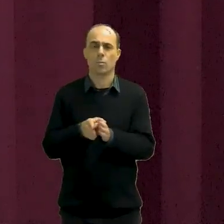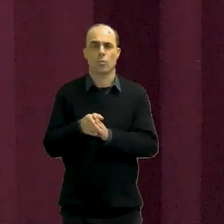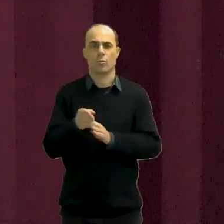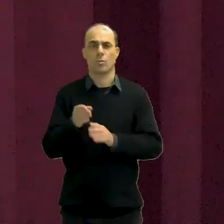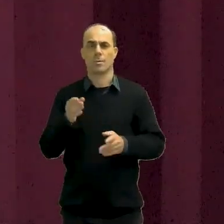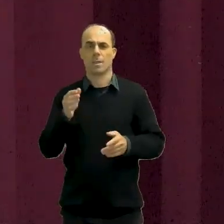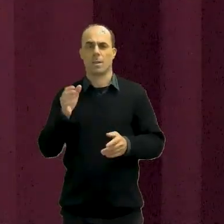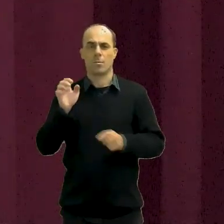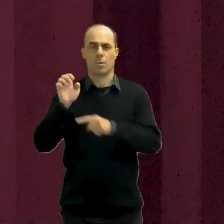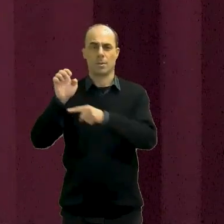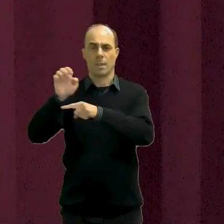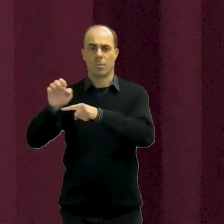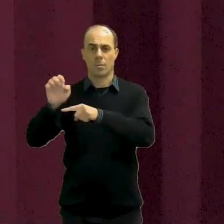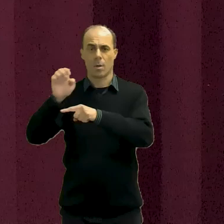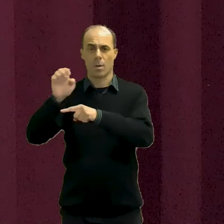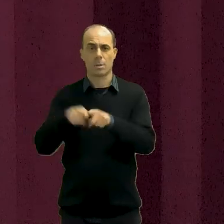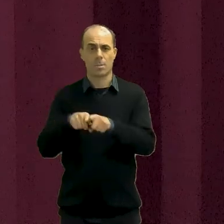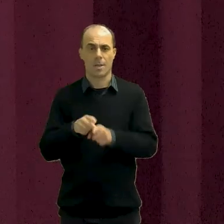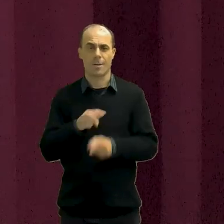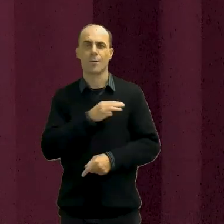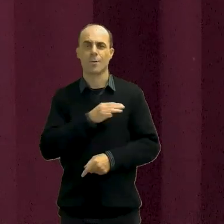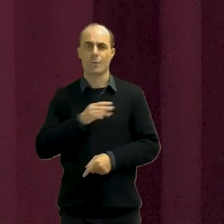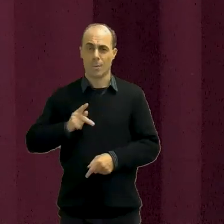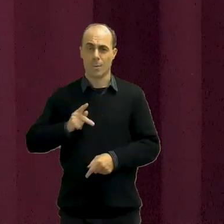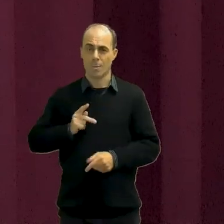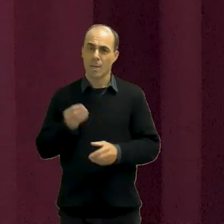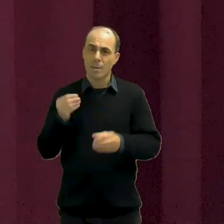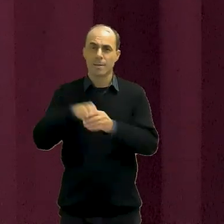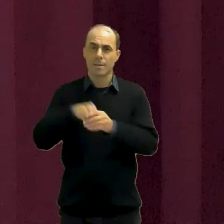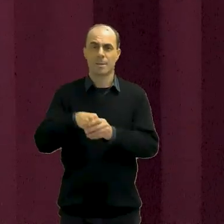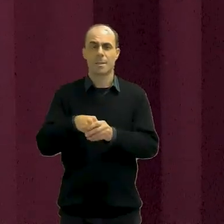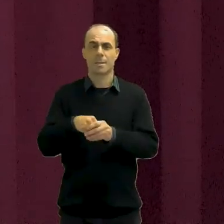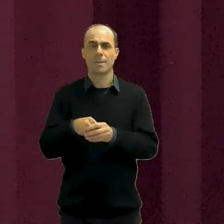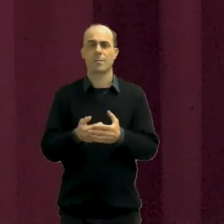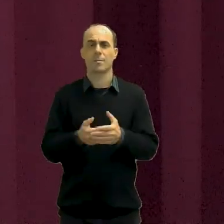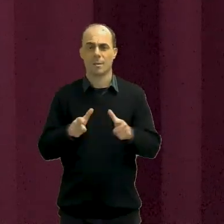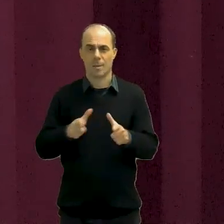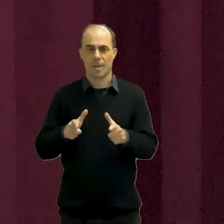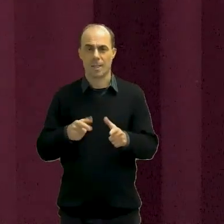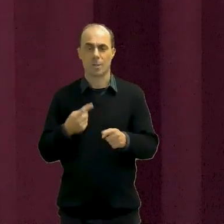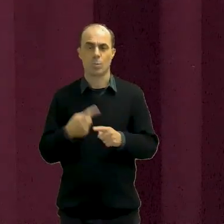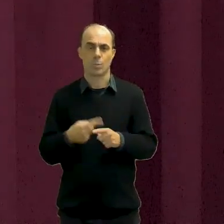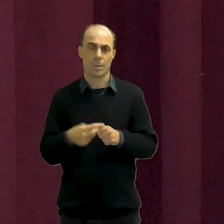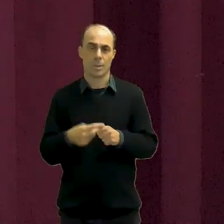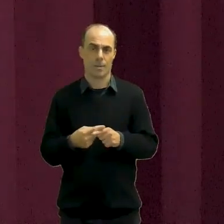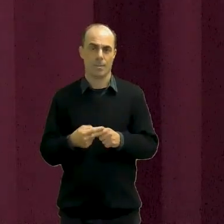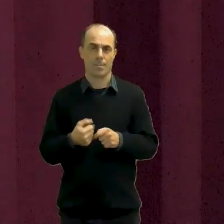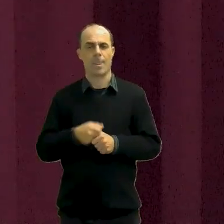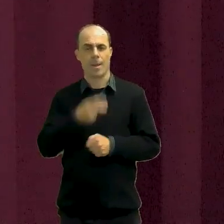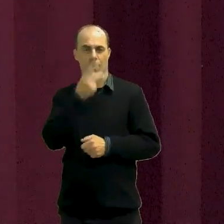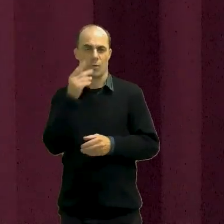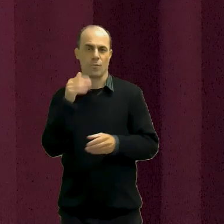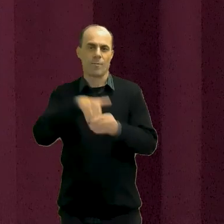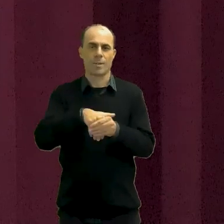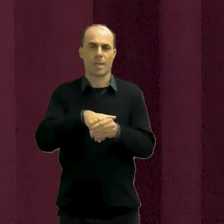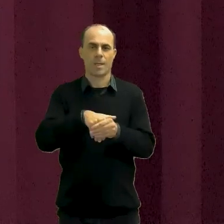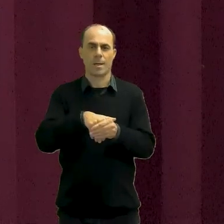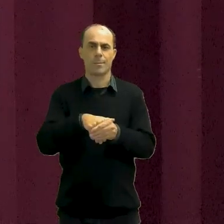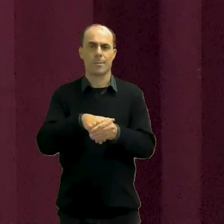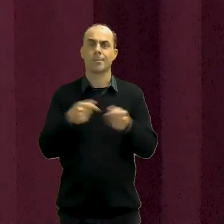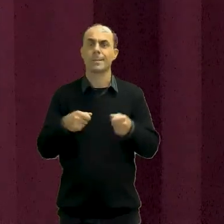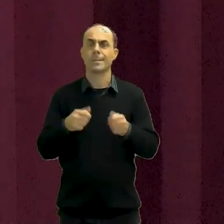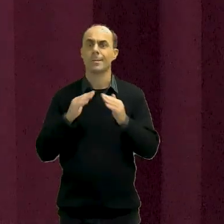em que o ministério público atua e essas muitas dessas demandas por o eleitor quando ele vai votar ele precisa num colégio com